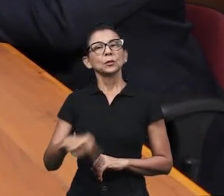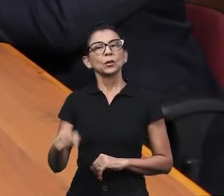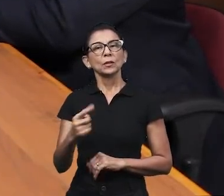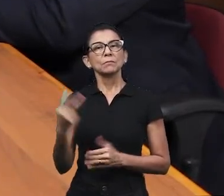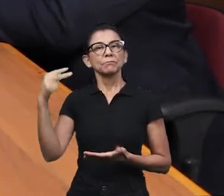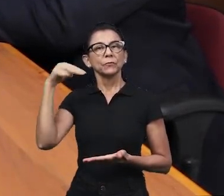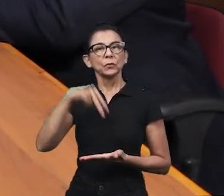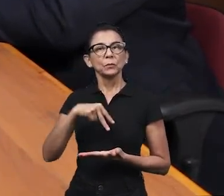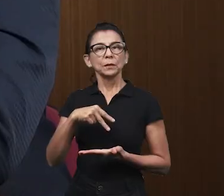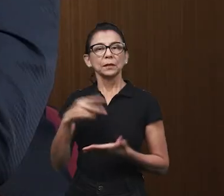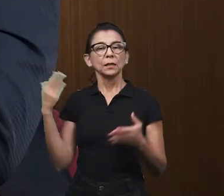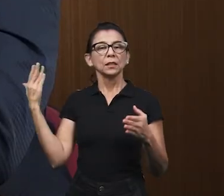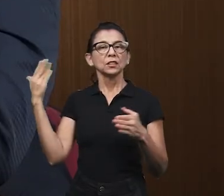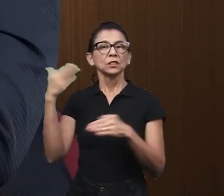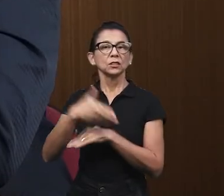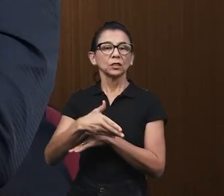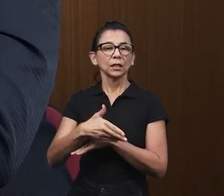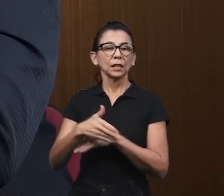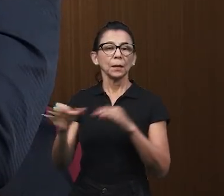nós estamos aqui.